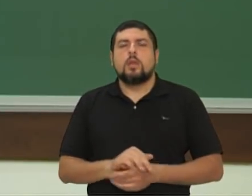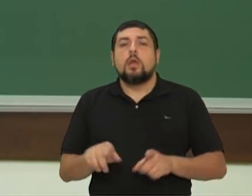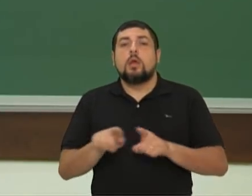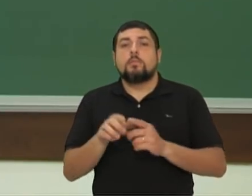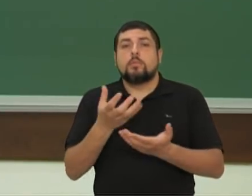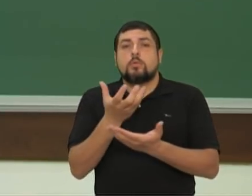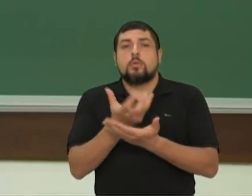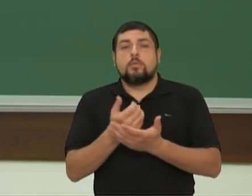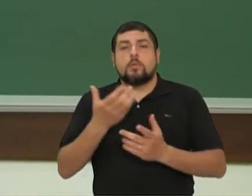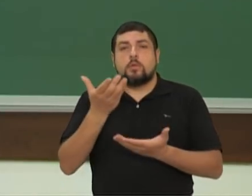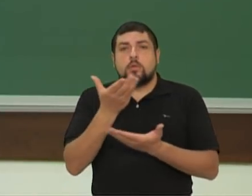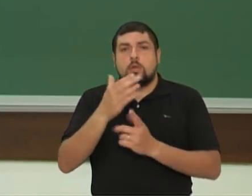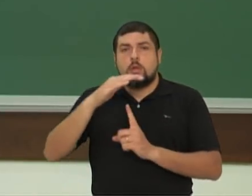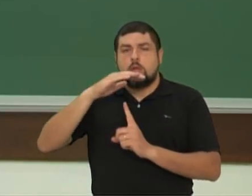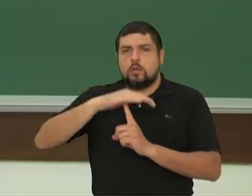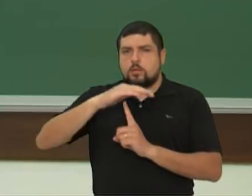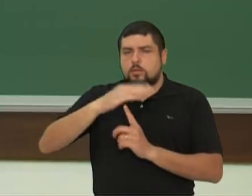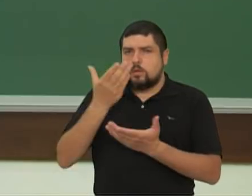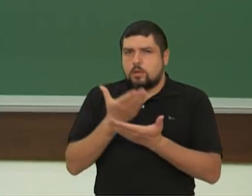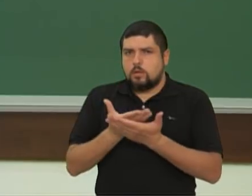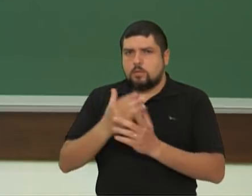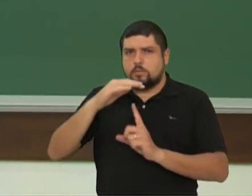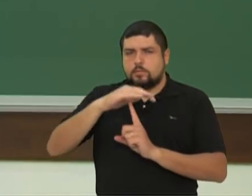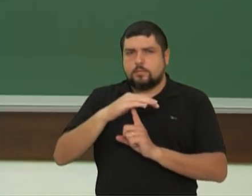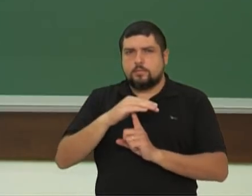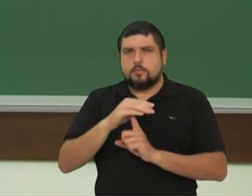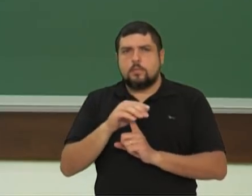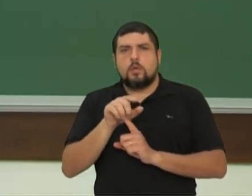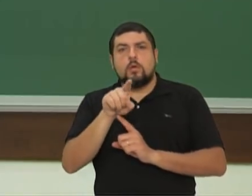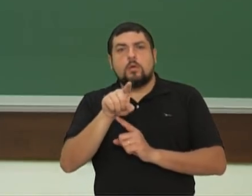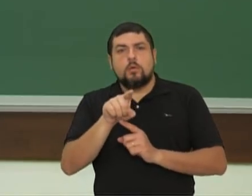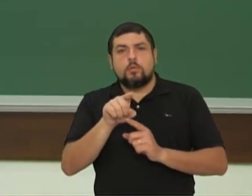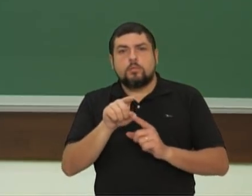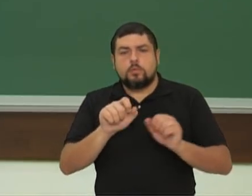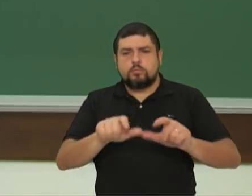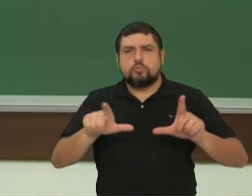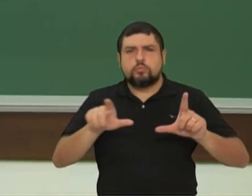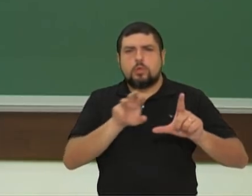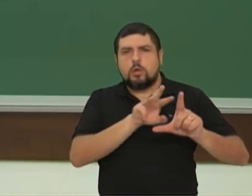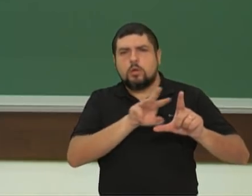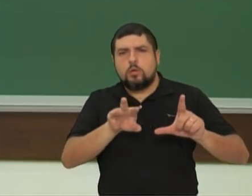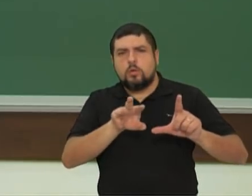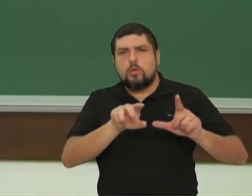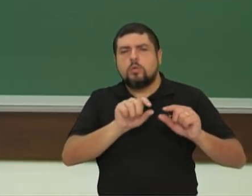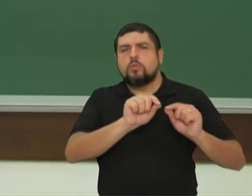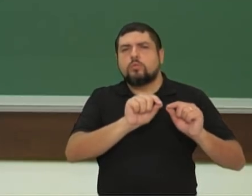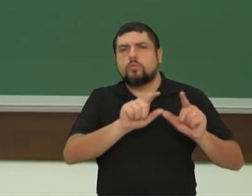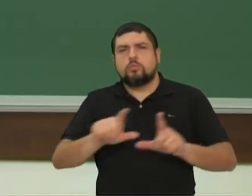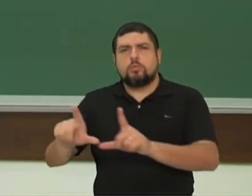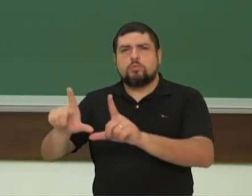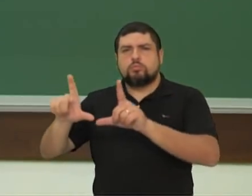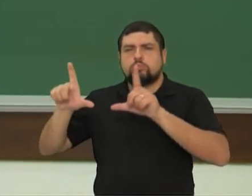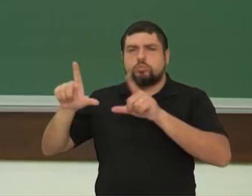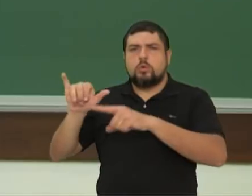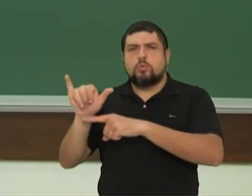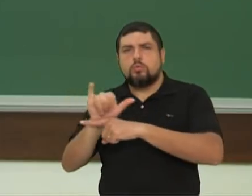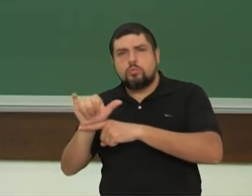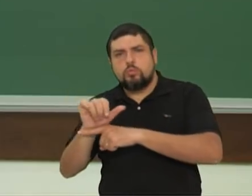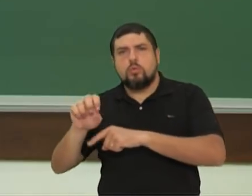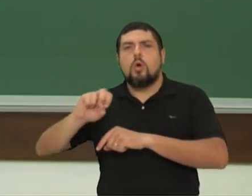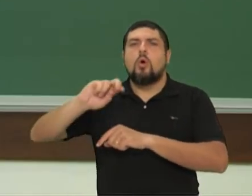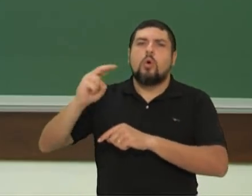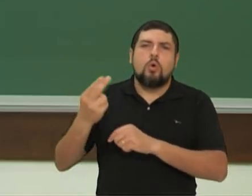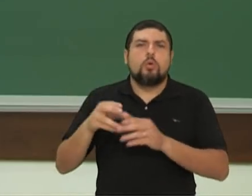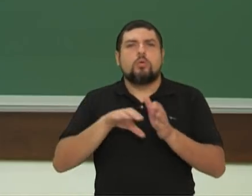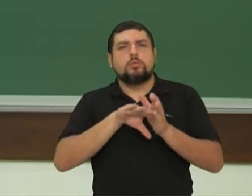aplicativo Aula Paraná, lá você tem acesso ao link, direciona você para o Classroom, direciona você para o YouTube. No Classroom você